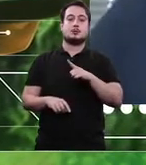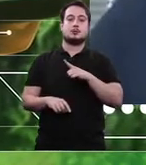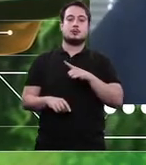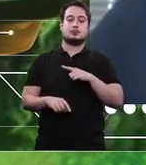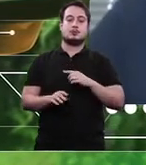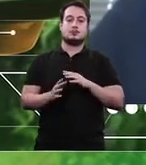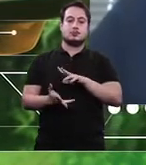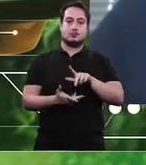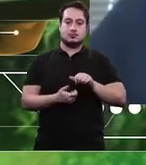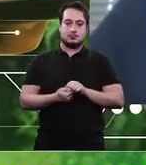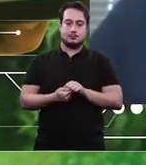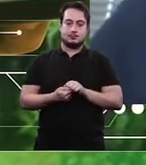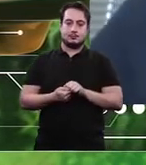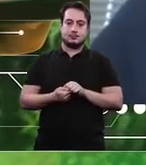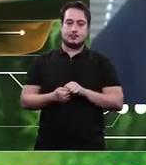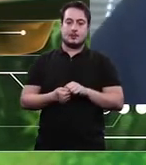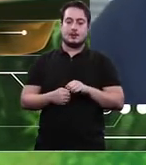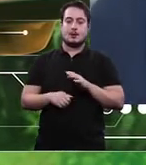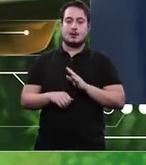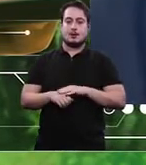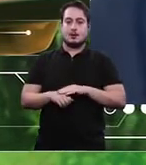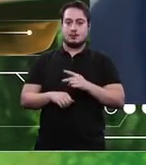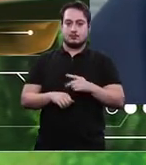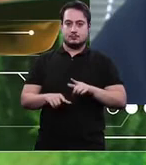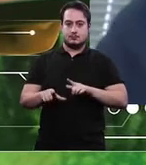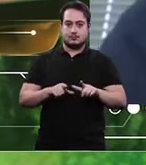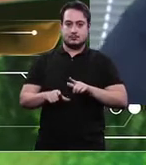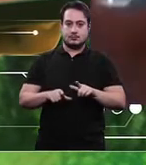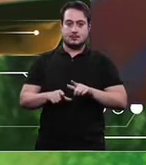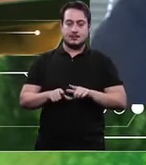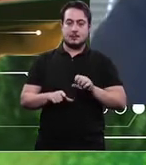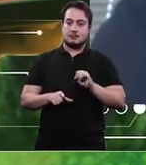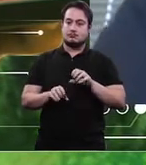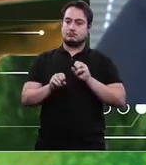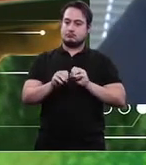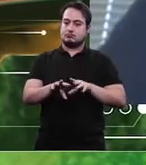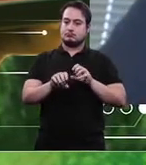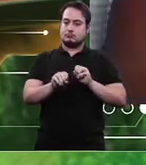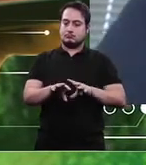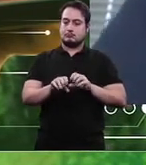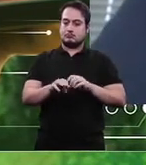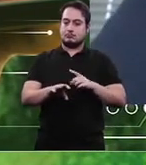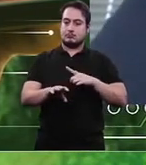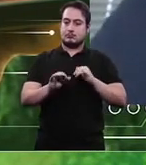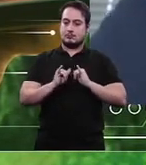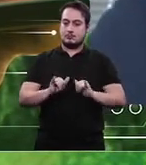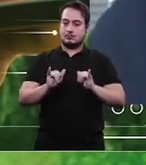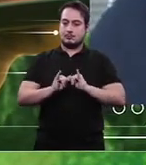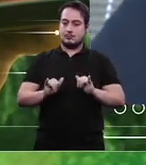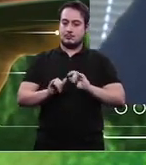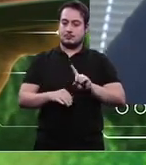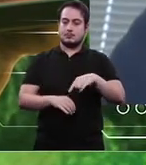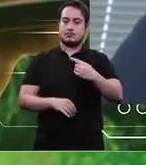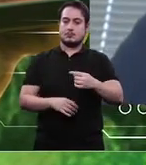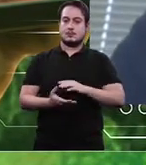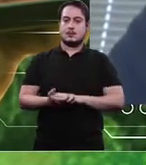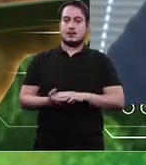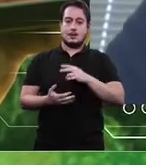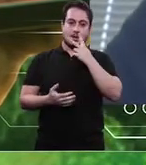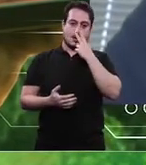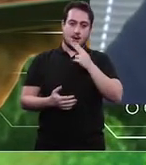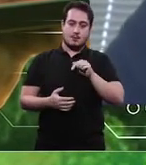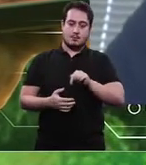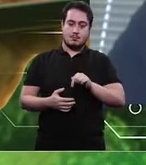um todo. Tentar trabalhar se educando e educando, dando mais informação para fora. Eu acho que, em